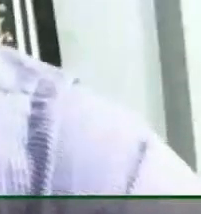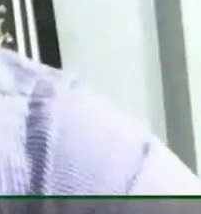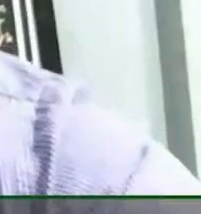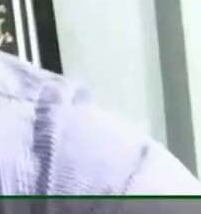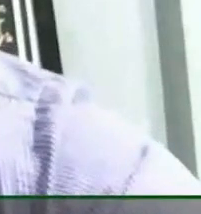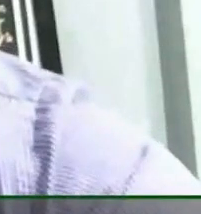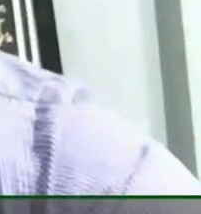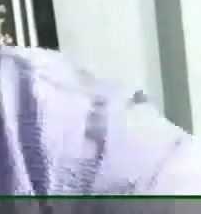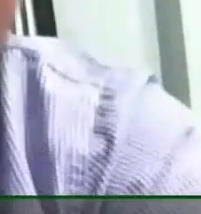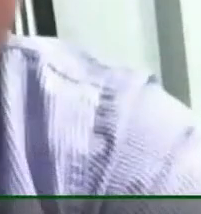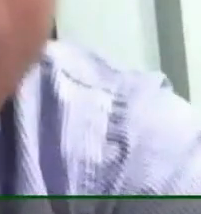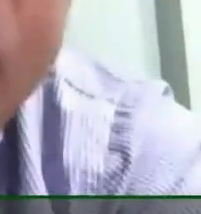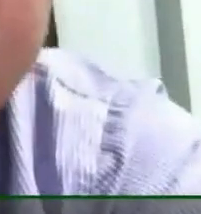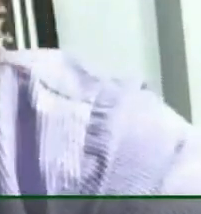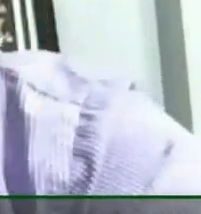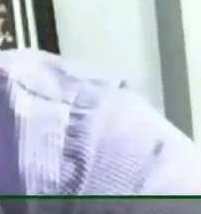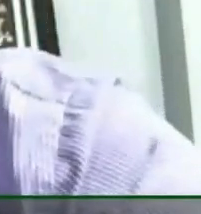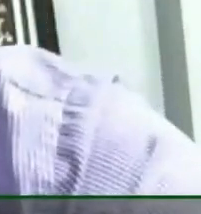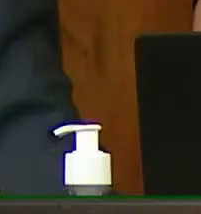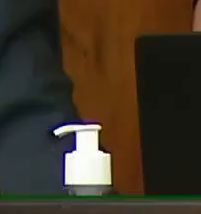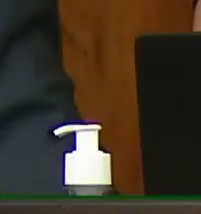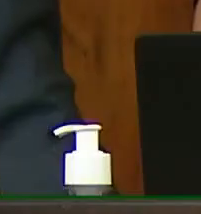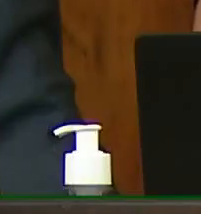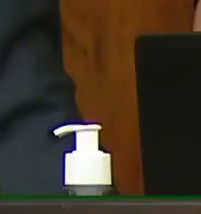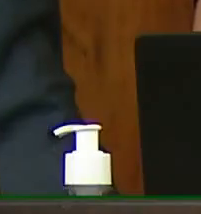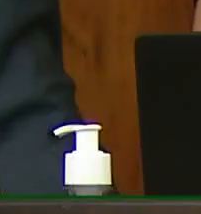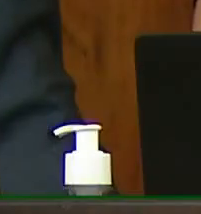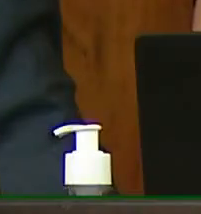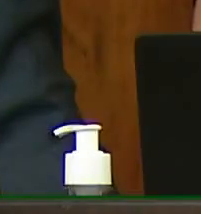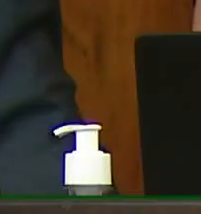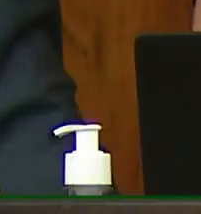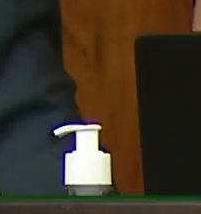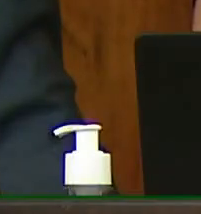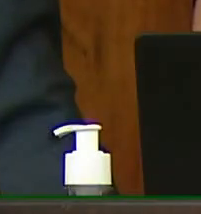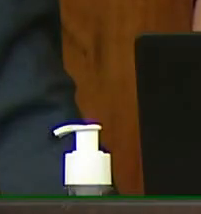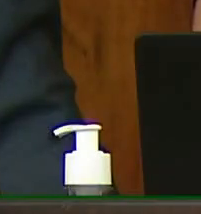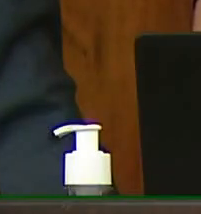Ok. Desculpa, presidente. Não, sem problema. Que bom que voltou o seu som. Não havendo mais.